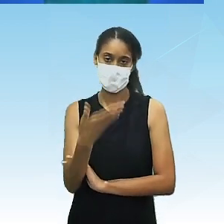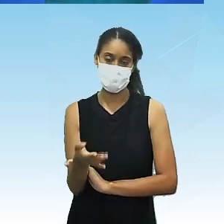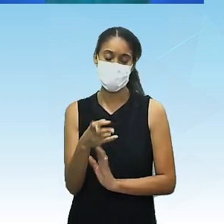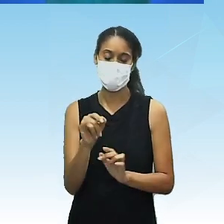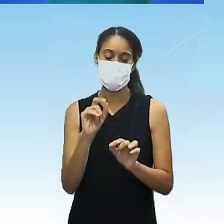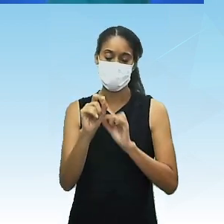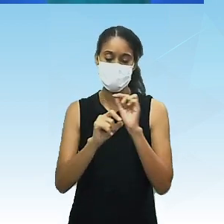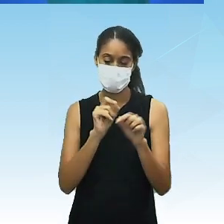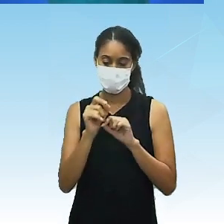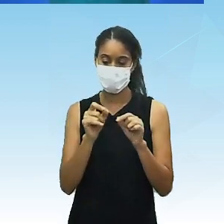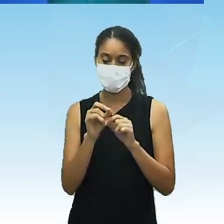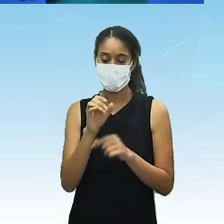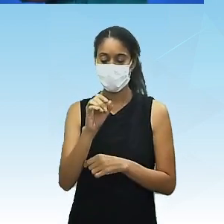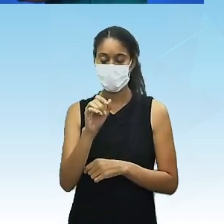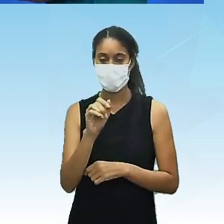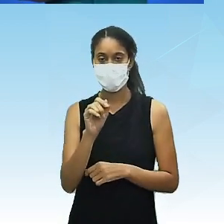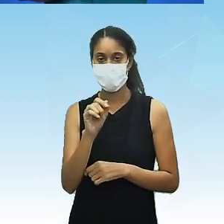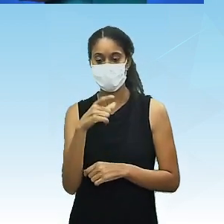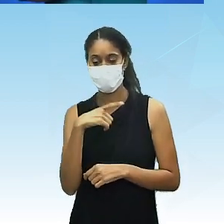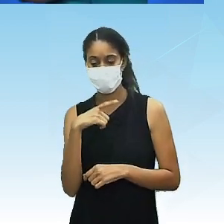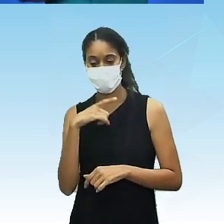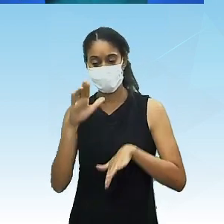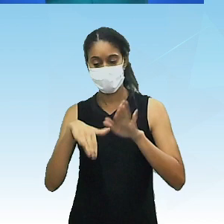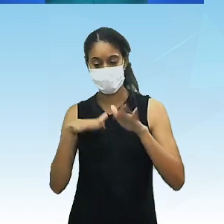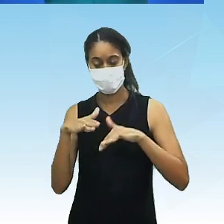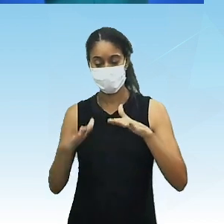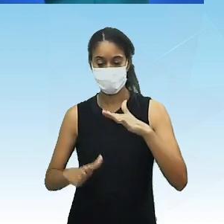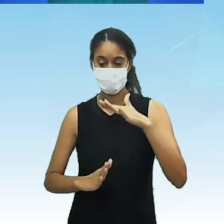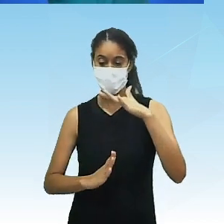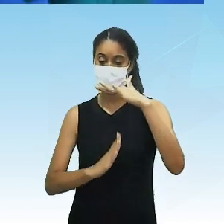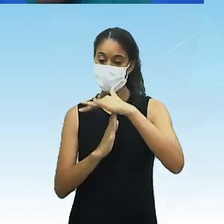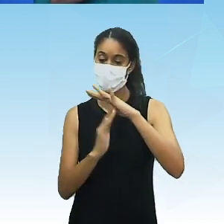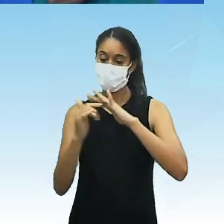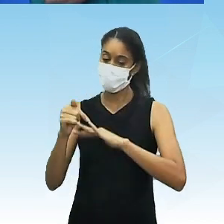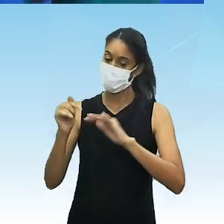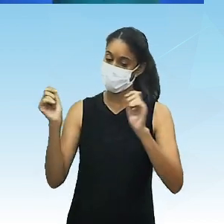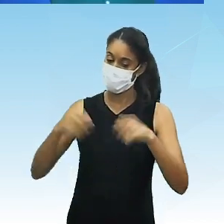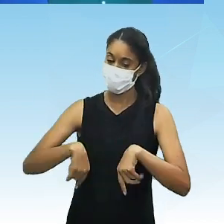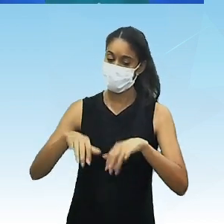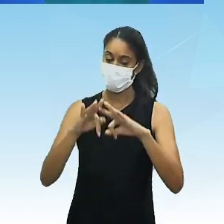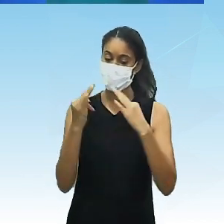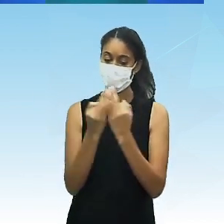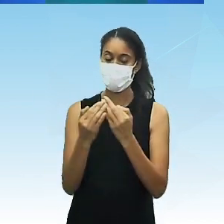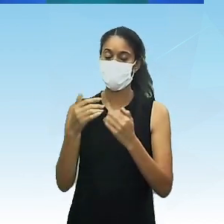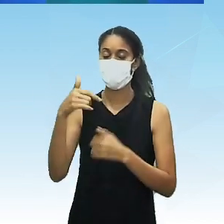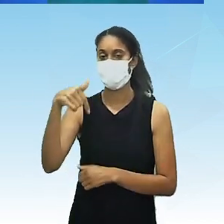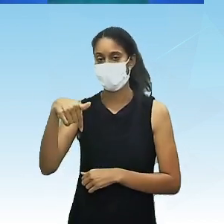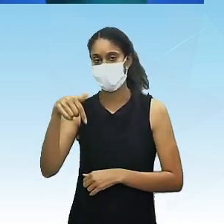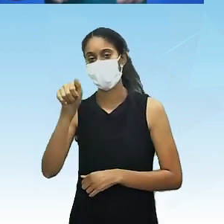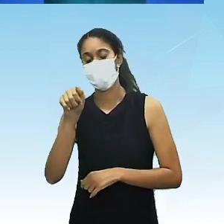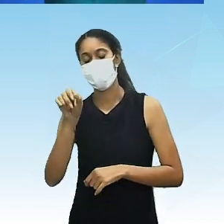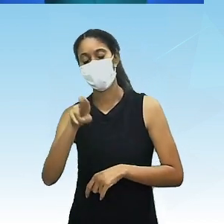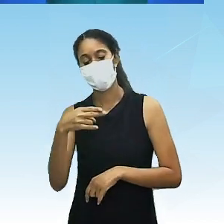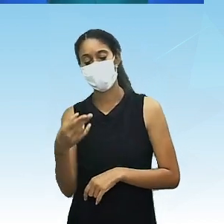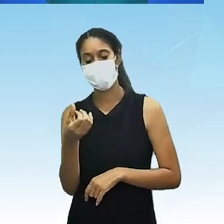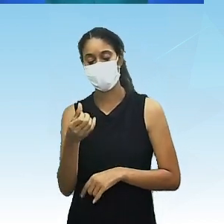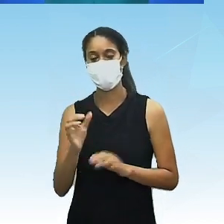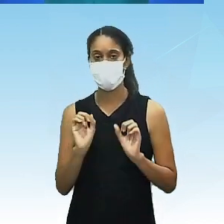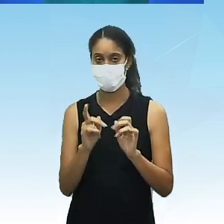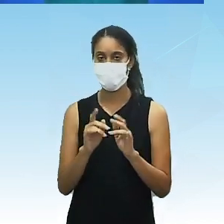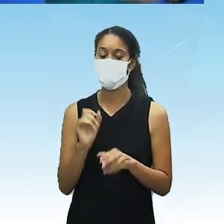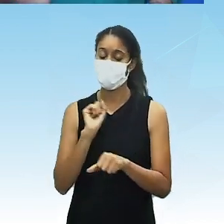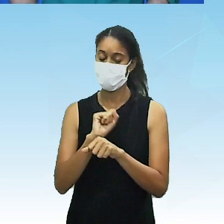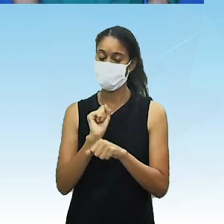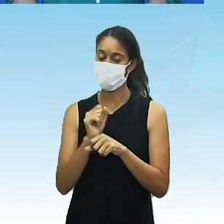máximo 7, se a família for 7A. Beleza, pessoal? Então, qualquer coisa, dá uma voltadinha aí. E estamos aí lá no Instagram, esperando vocês, as suas